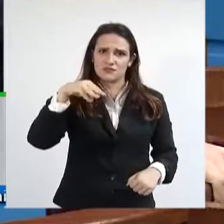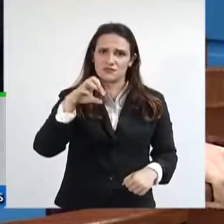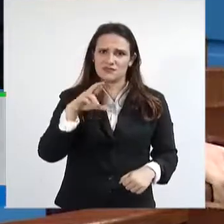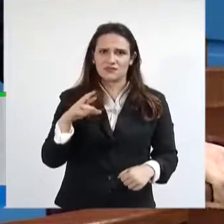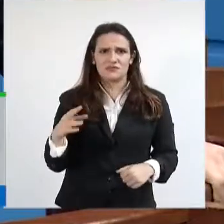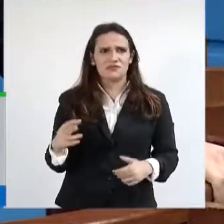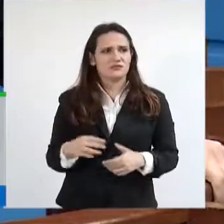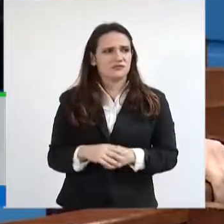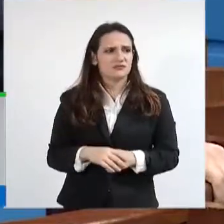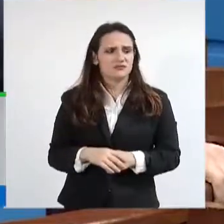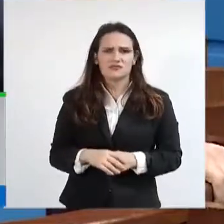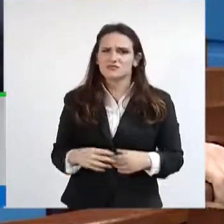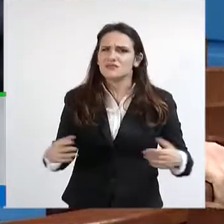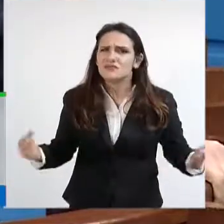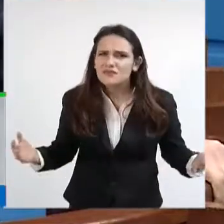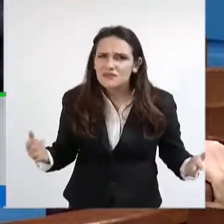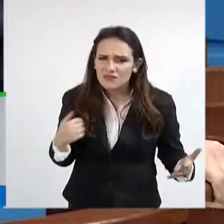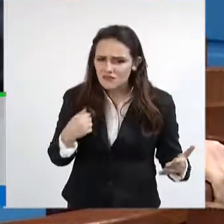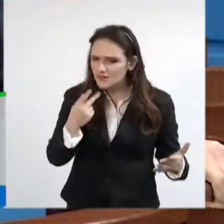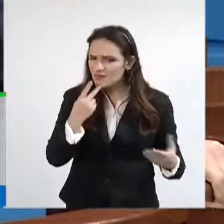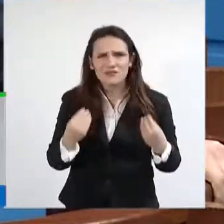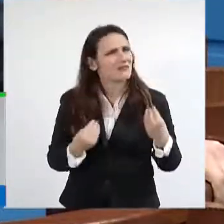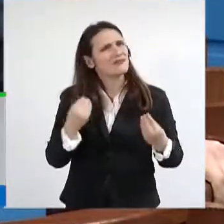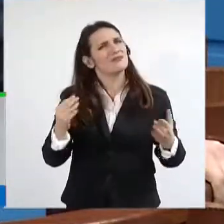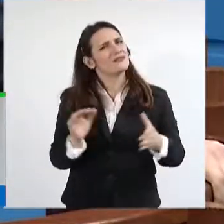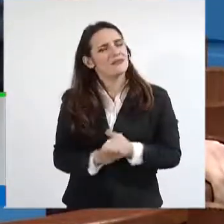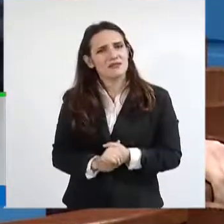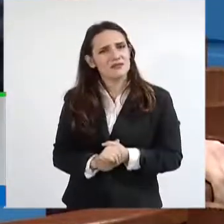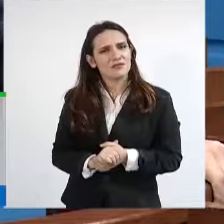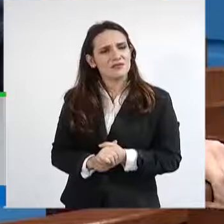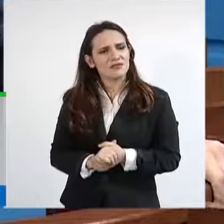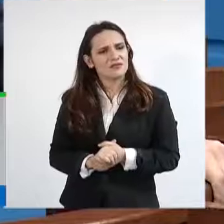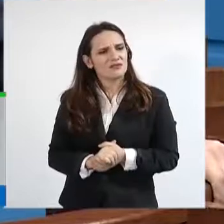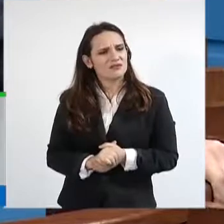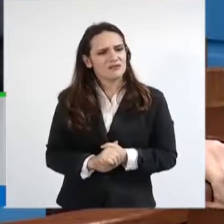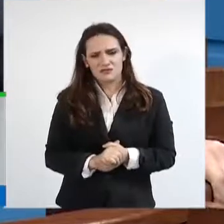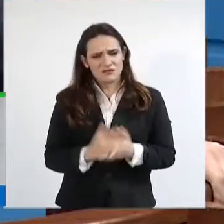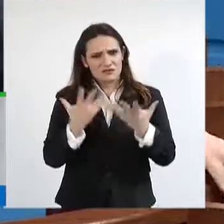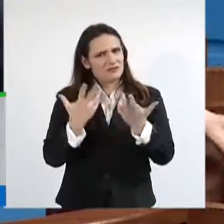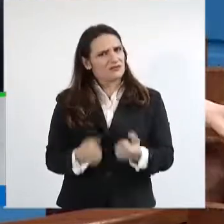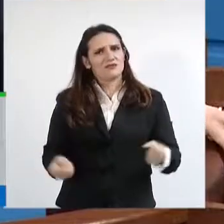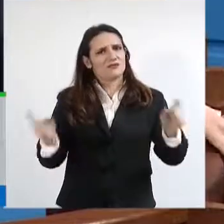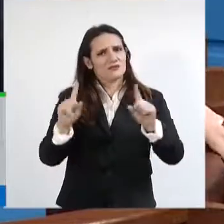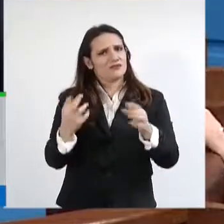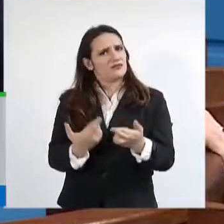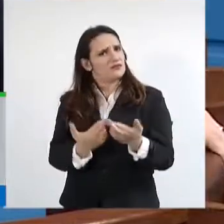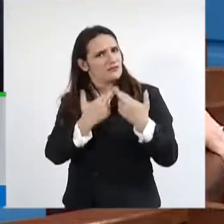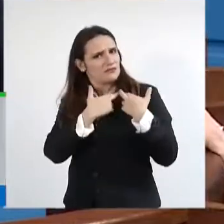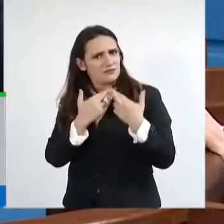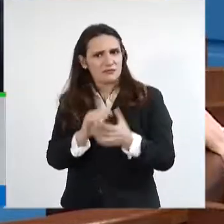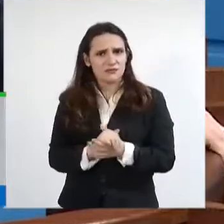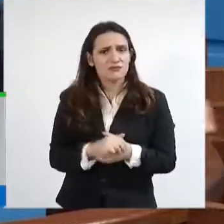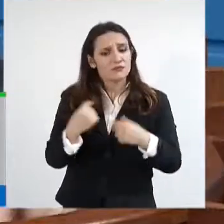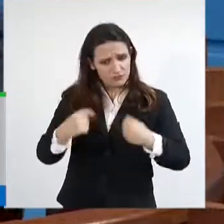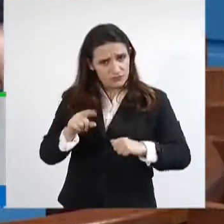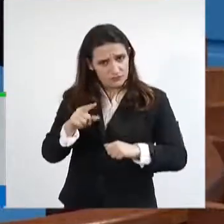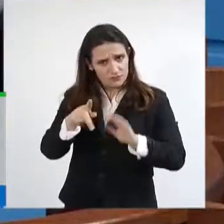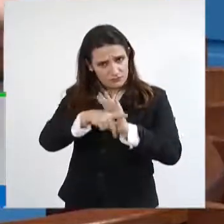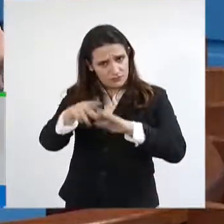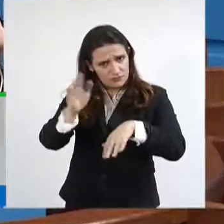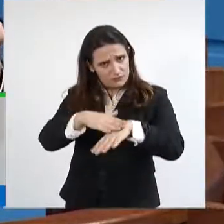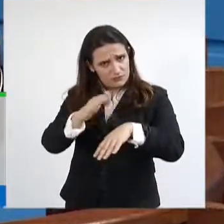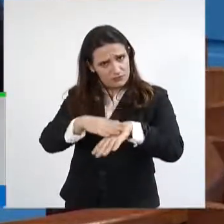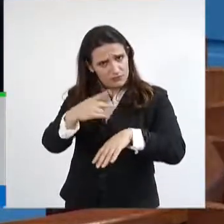É inacreditável como que esse governo não assume a responsabilidade de governar e